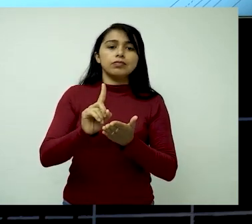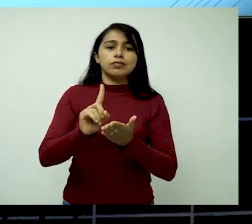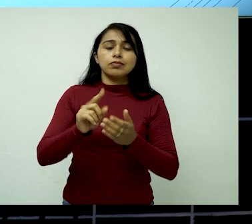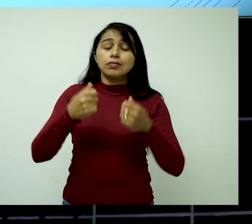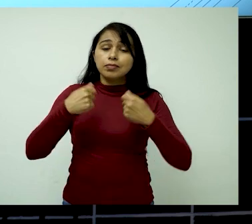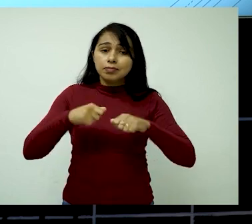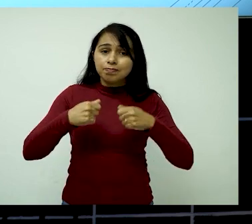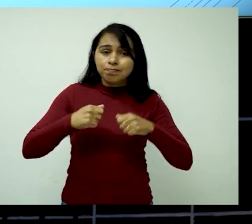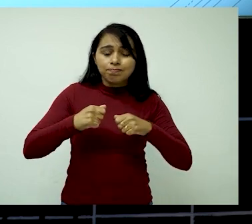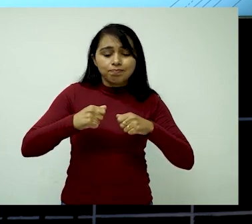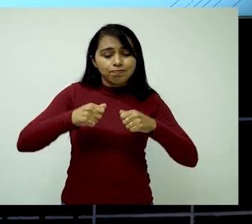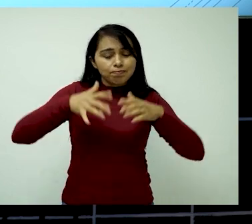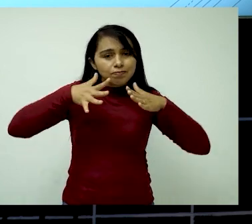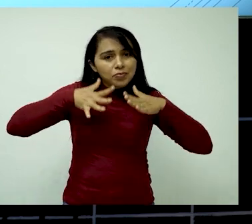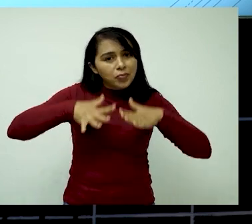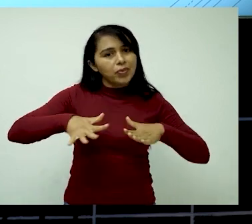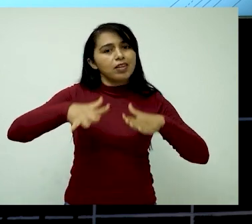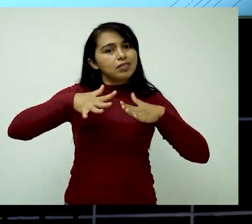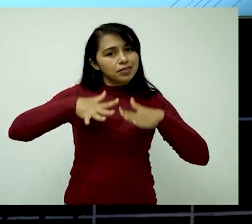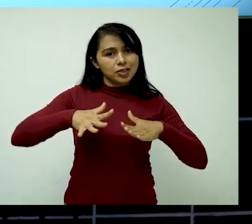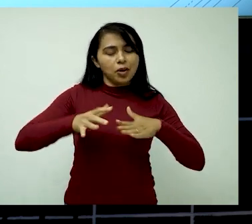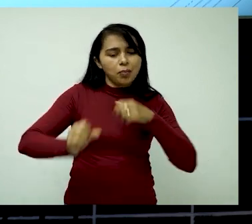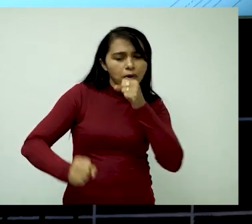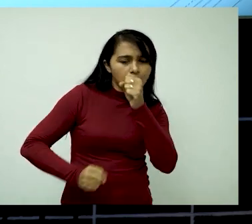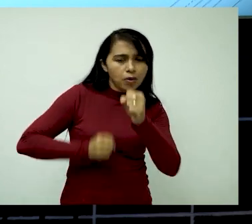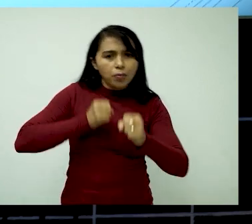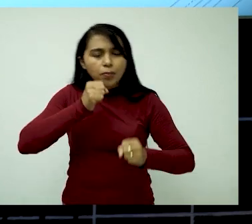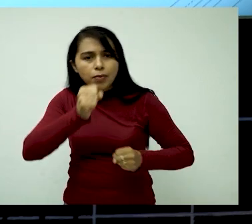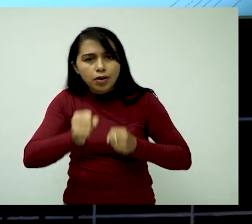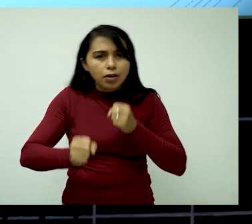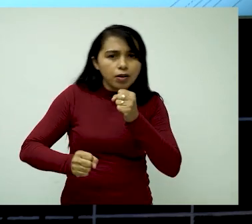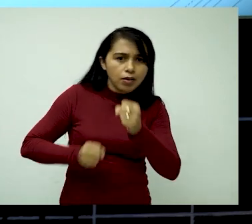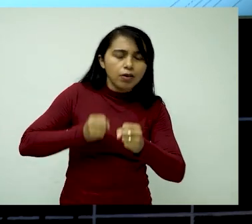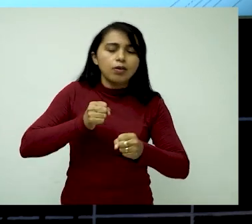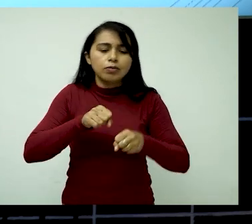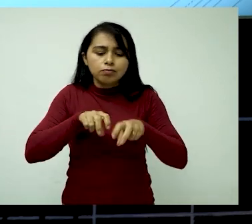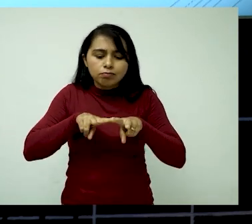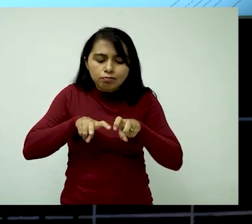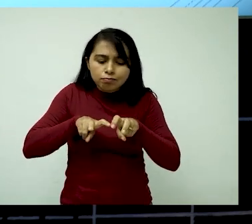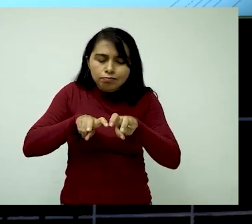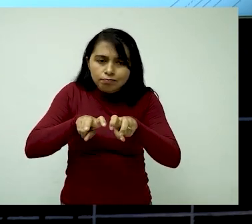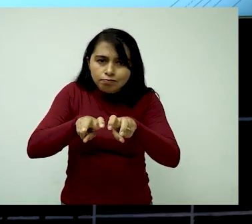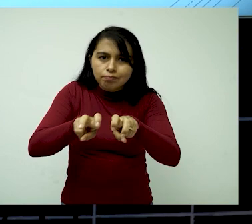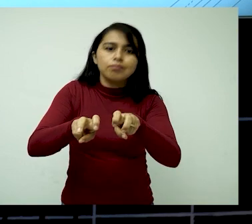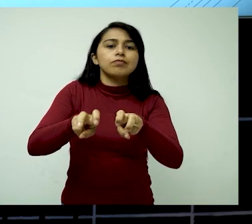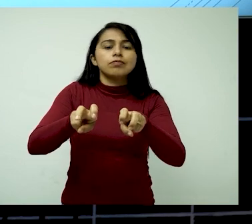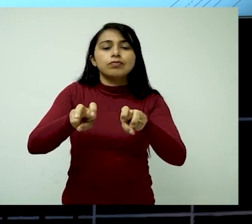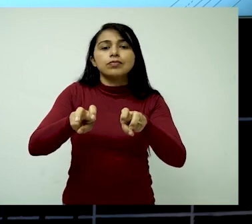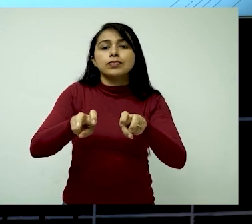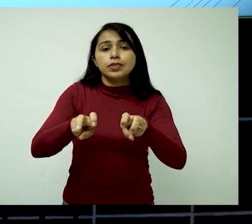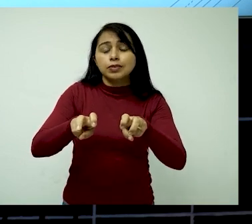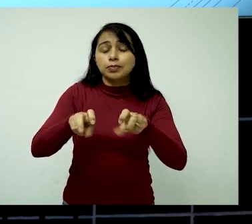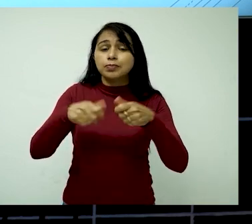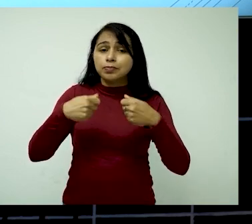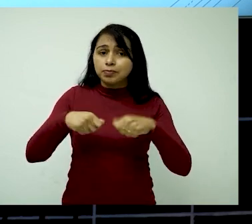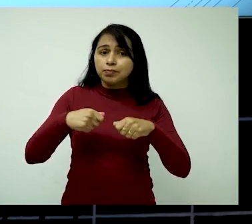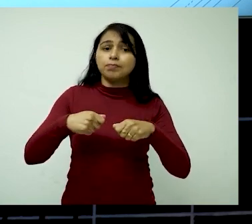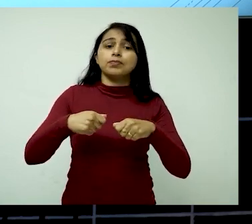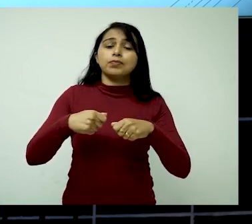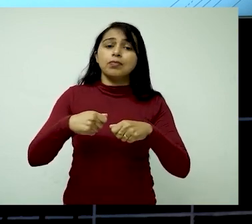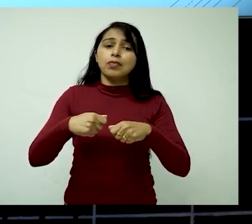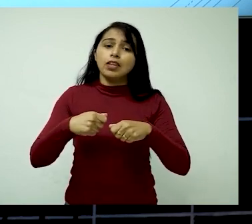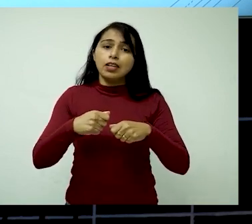800 e 1.500 metros com a sua capacidade máxima de explosão, tá certo? Então ele tem que se resguardar um